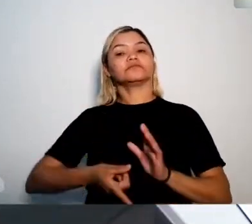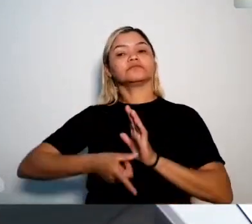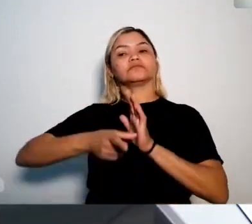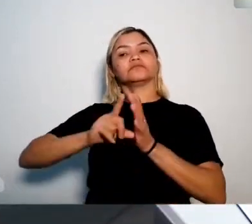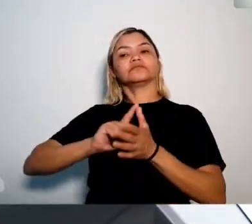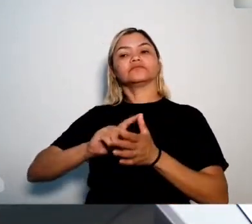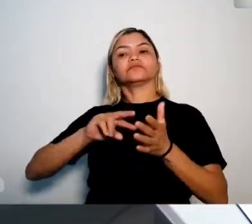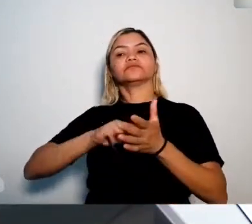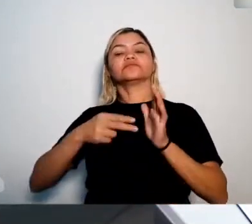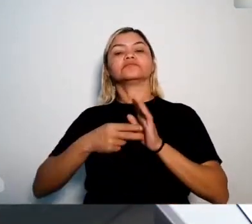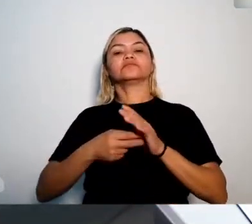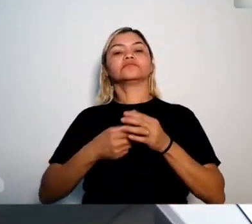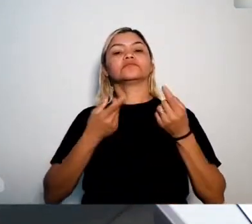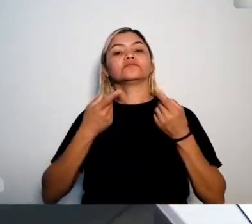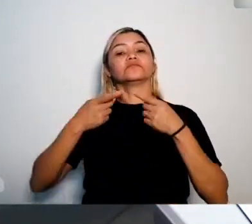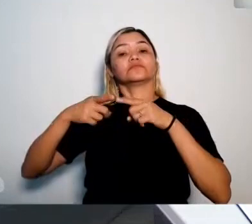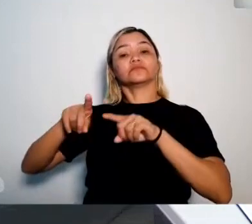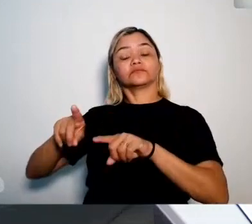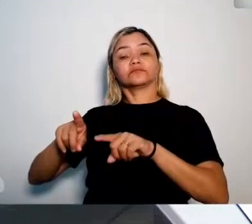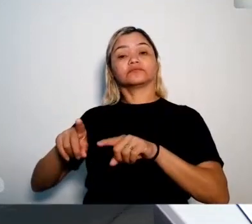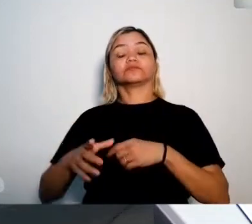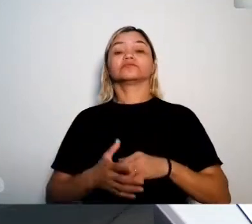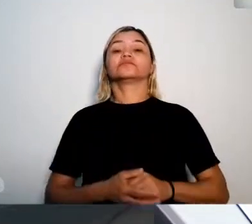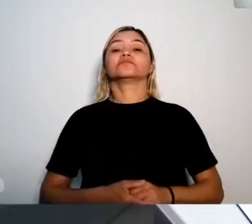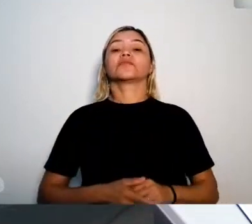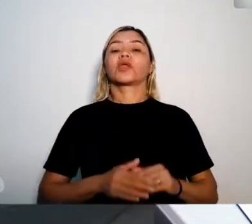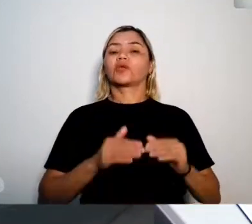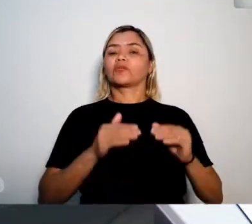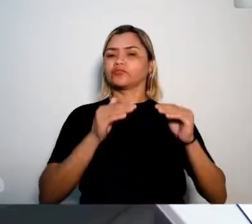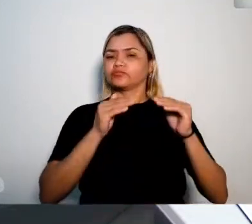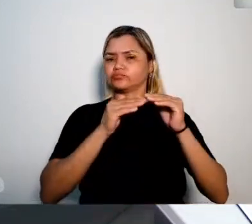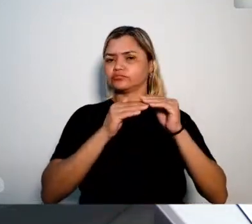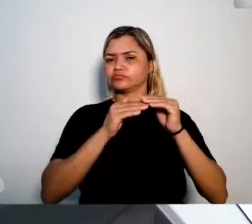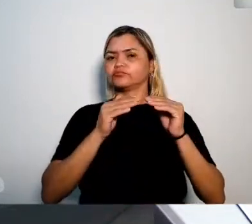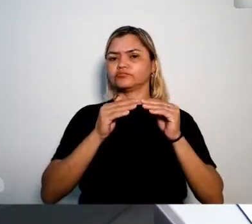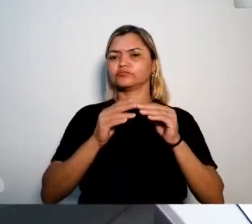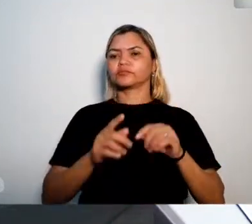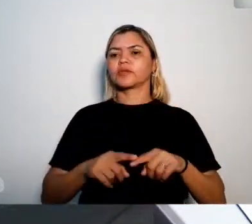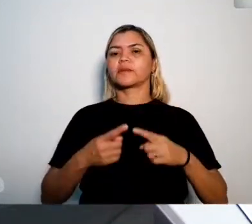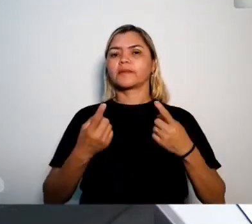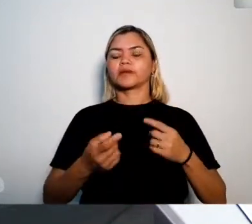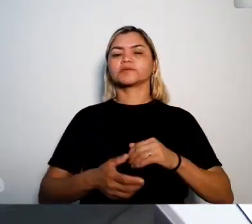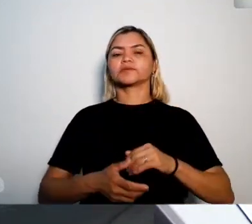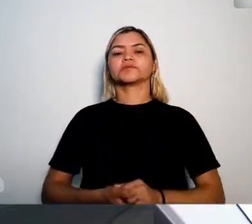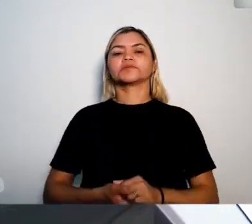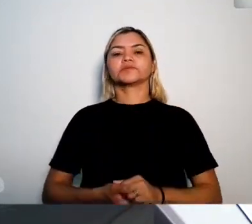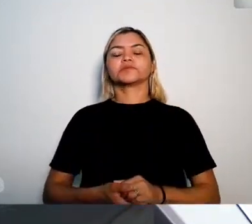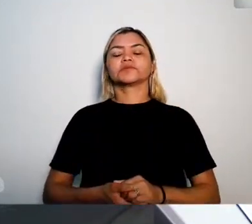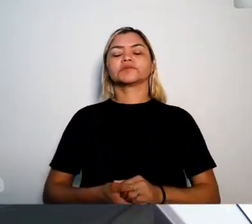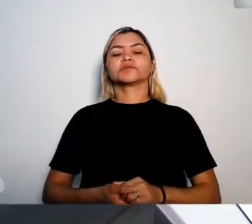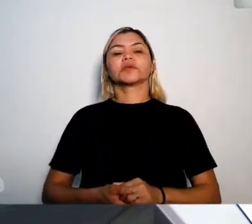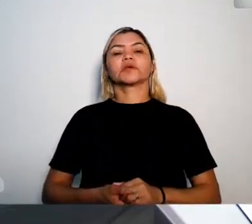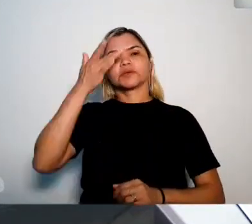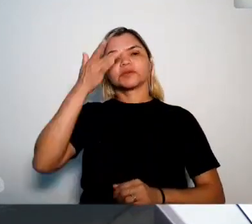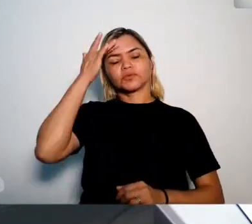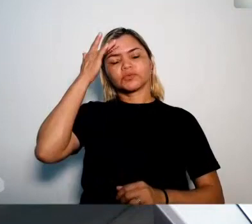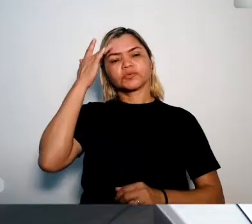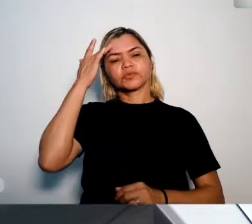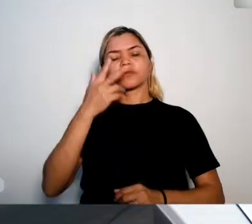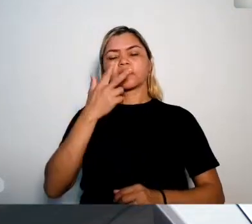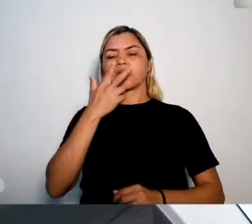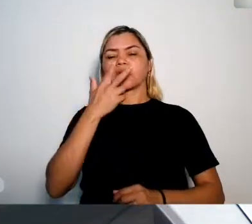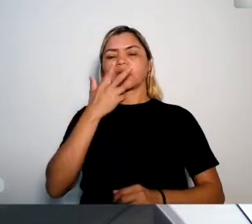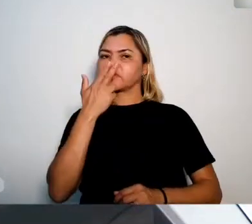ser contra. Eu já falei que eu sou a favor, mas aqui, muita gente está achando que vai filmar, fotografar